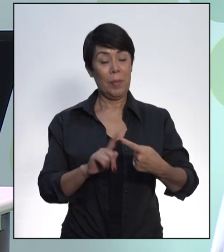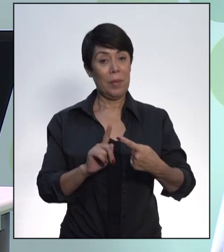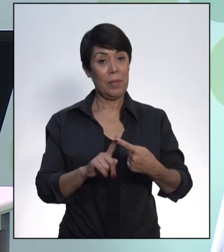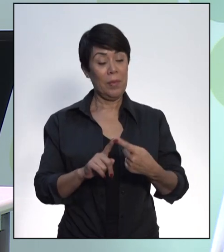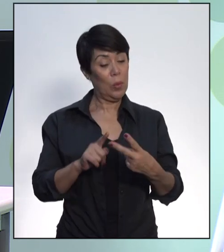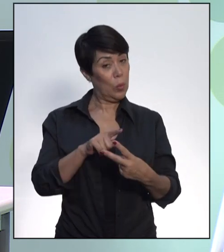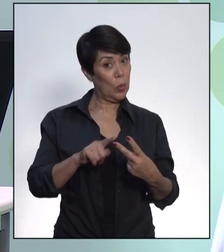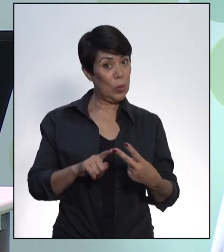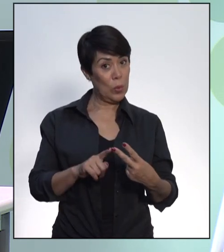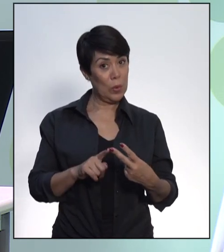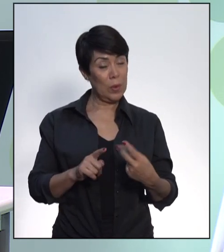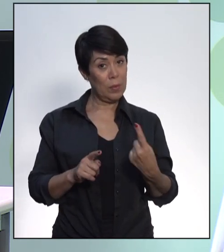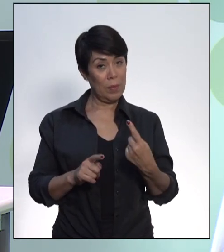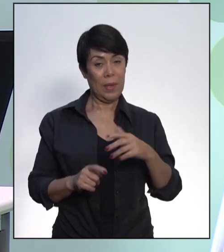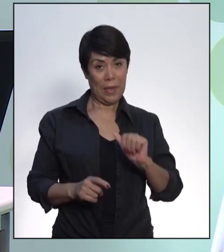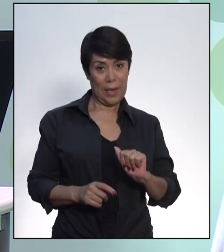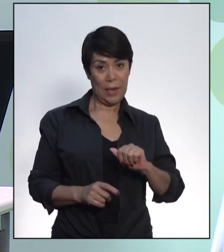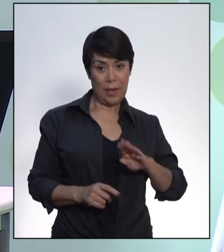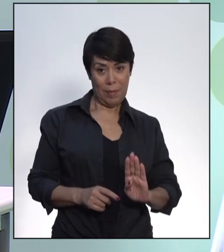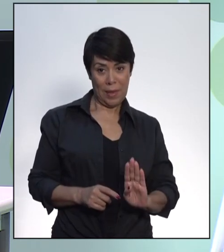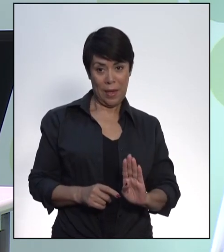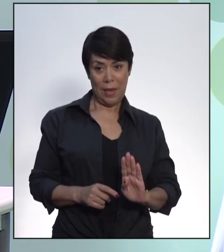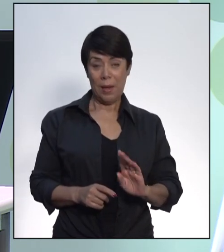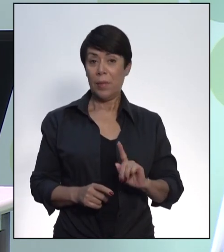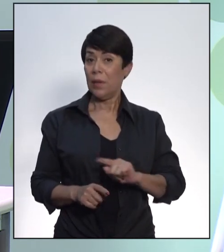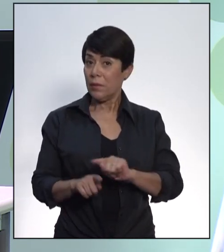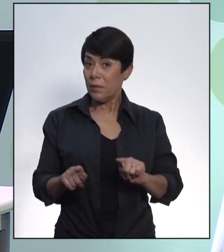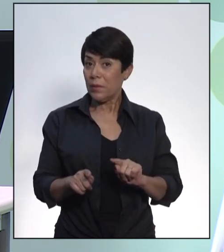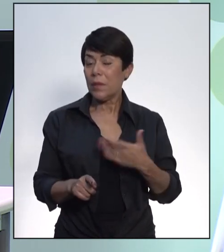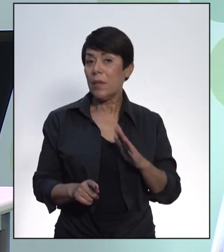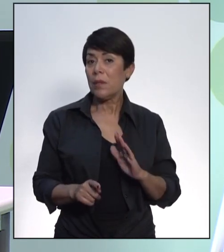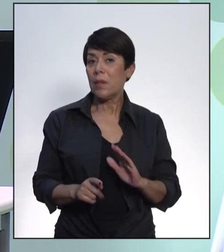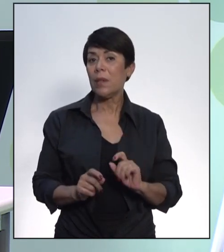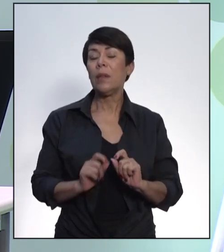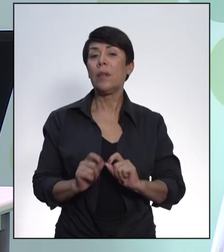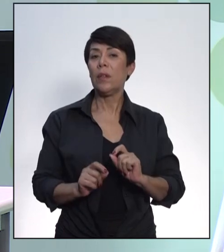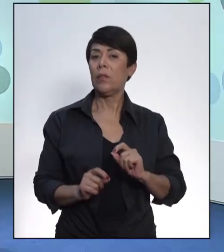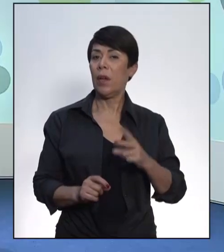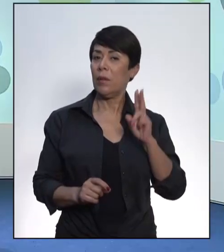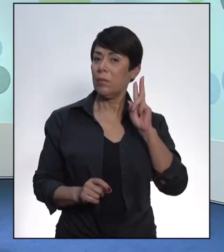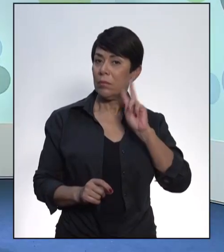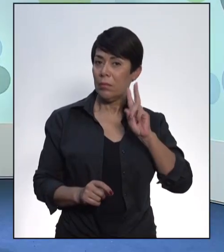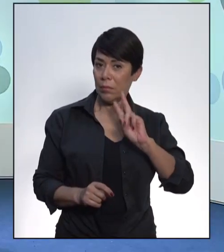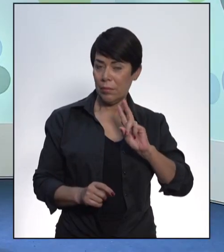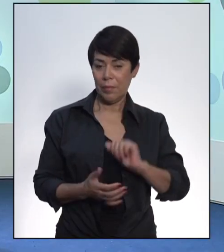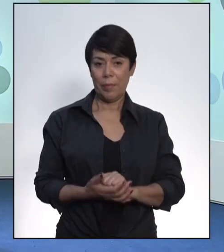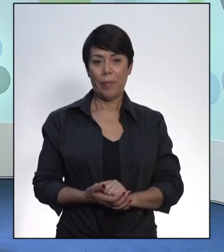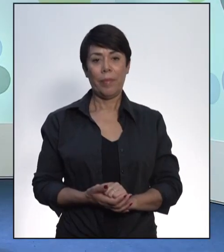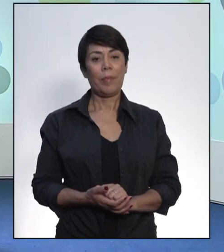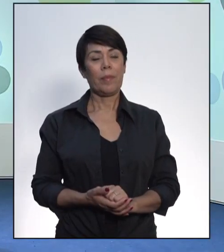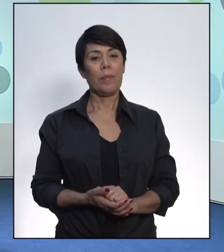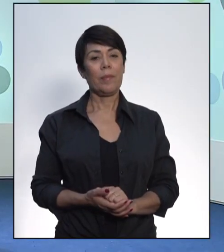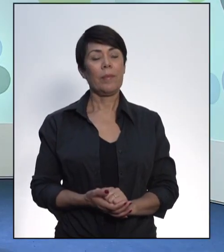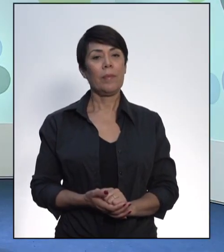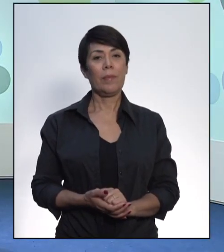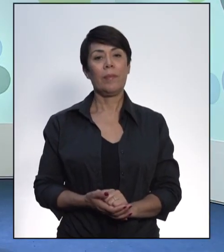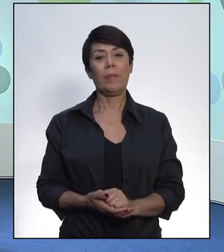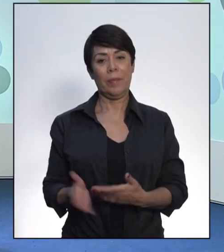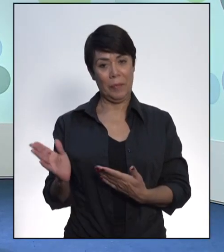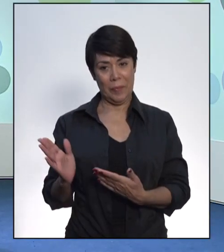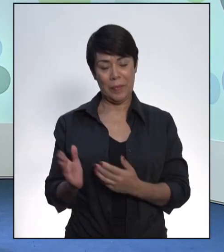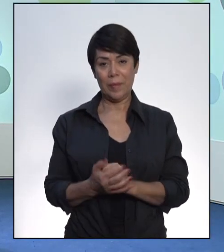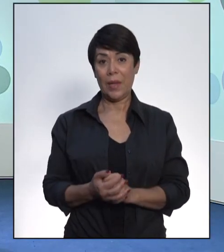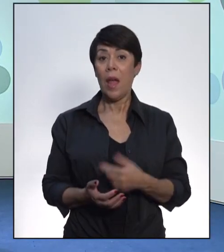dois primeiros aí, a A e a B, para vocês tentarem entender o que a gente reviu da aula passada. Então, vem comigo. Senhores, eu quero